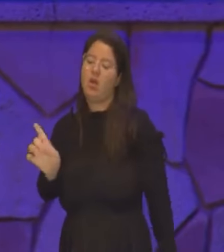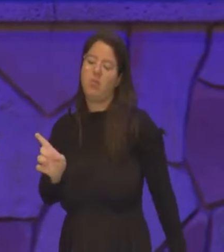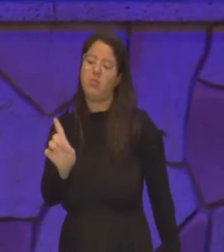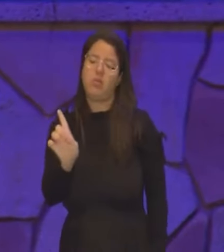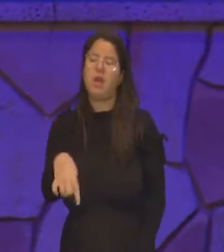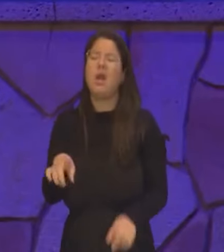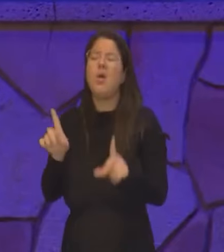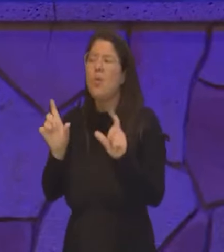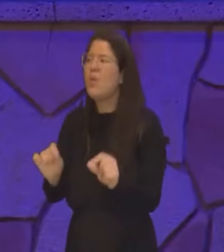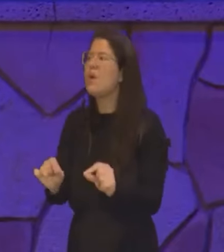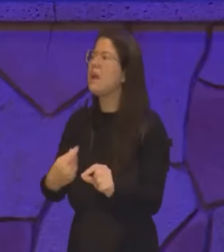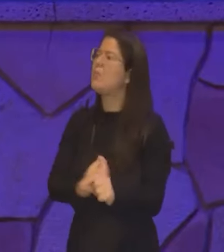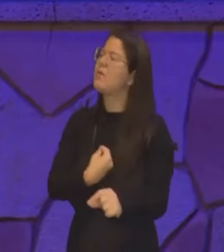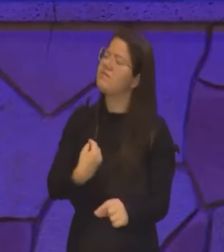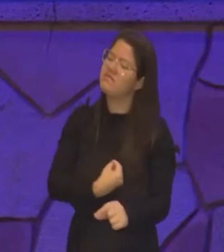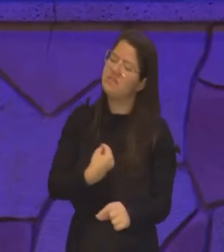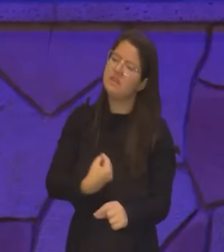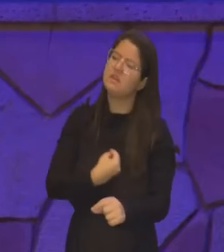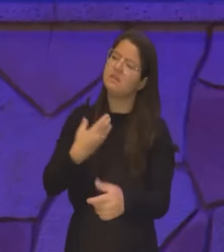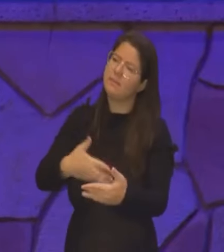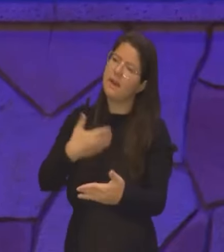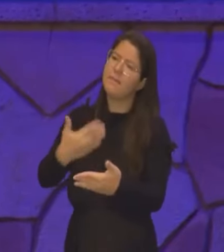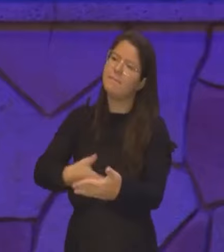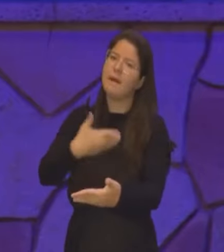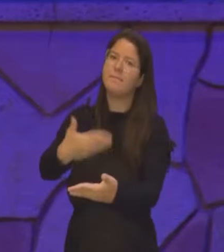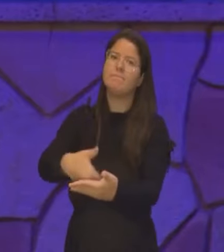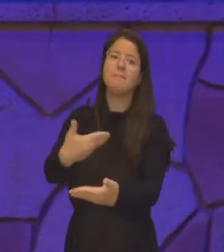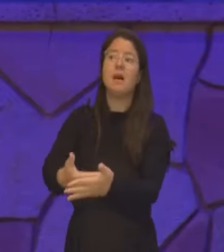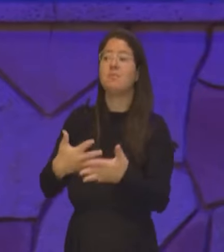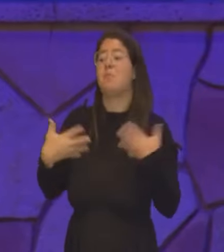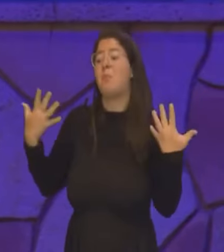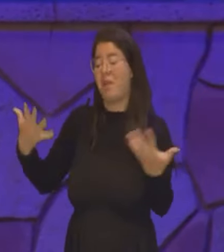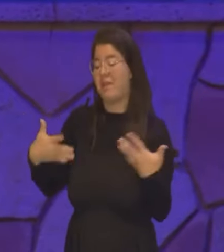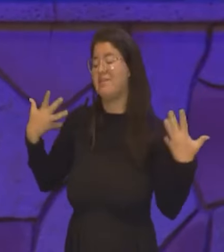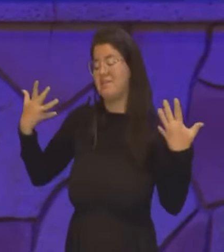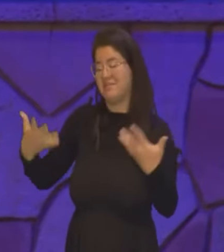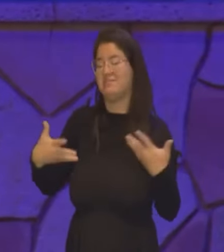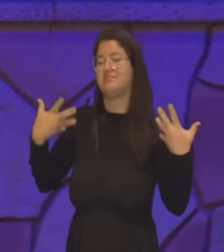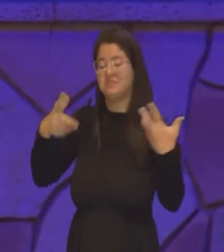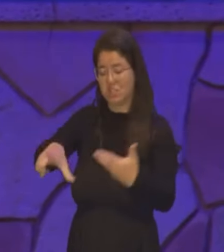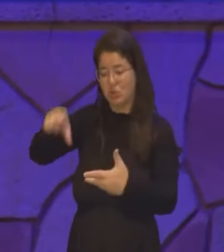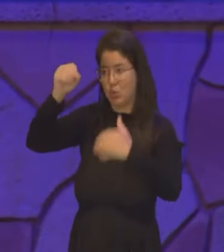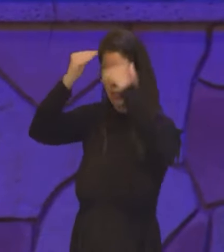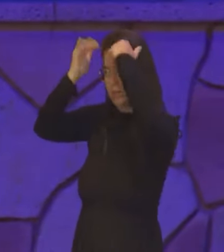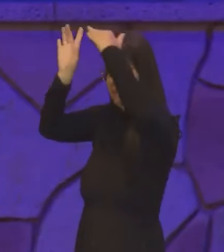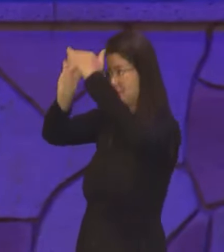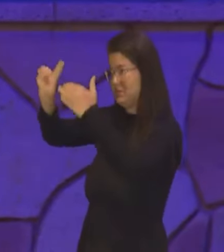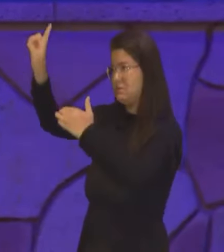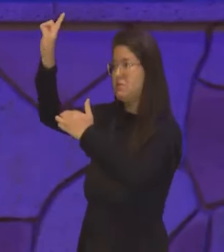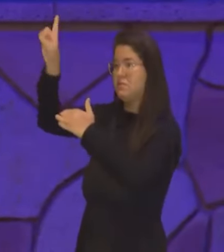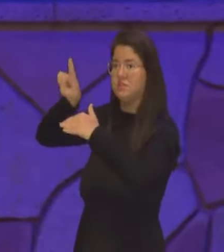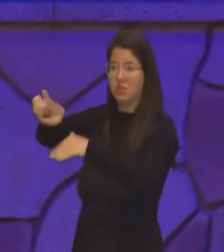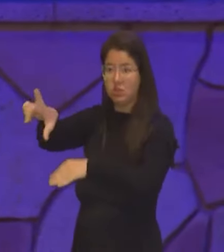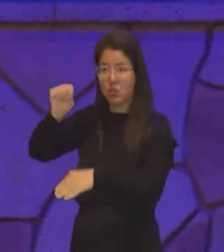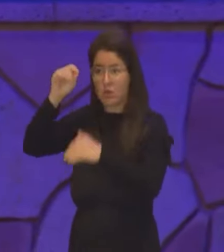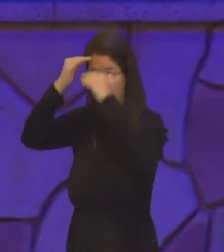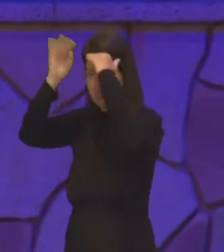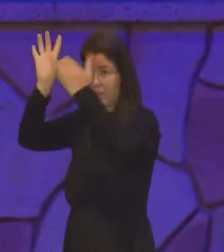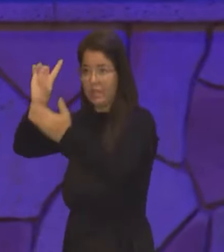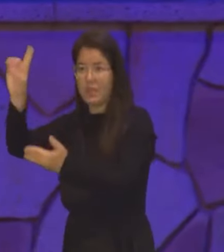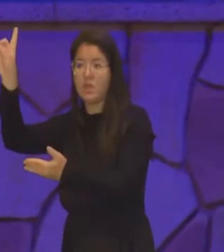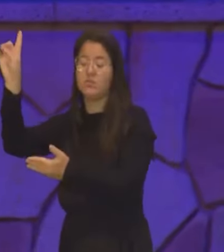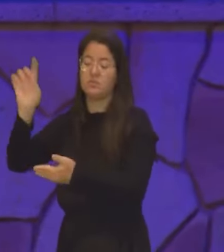mas ela vai ser vivenciada com alegria, pelo temor a Deus.